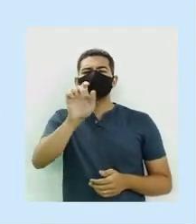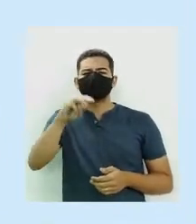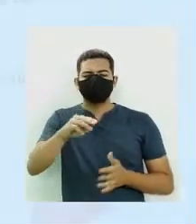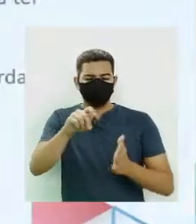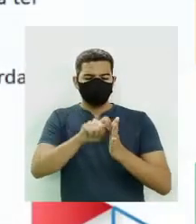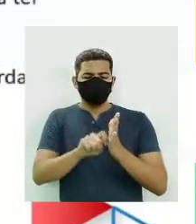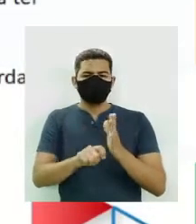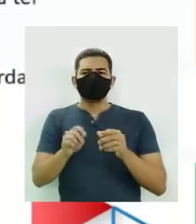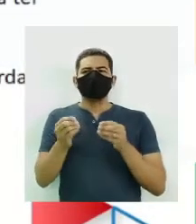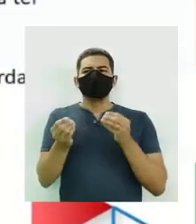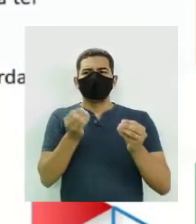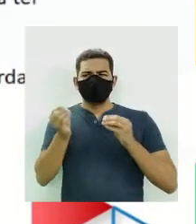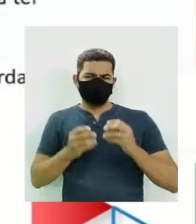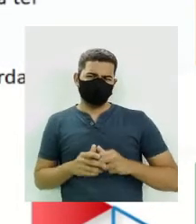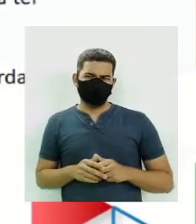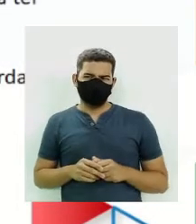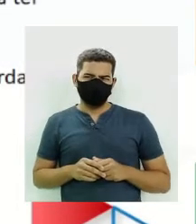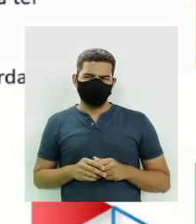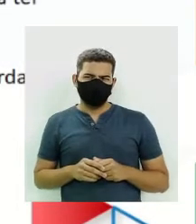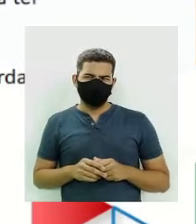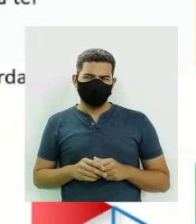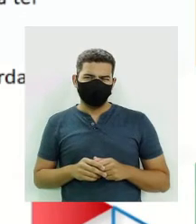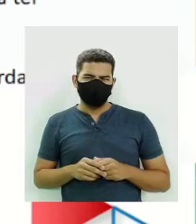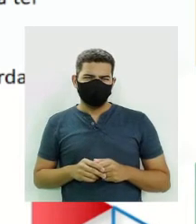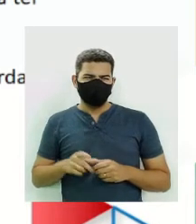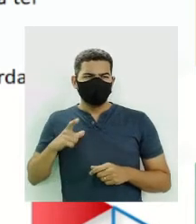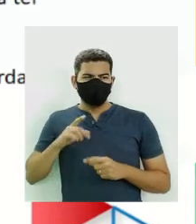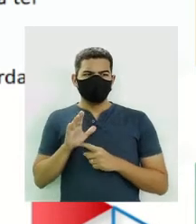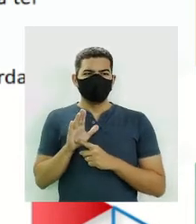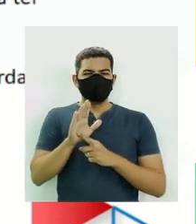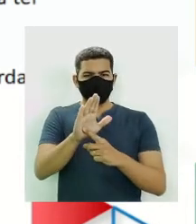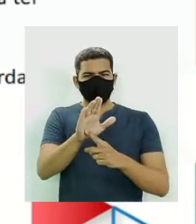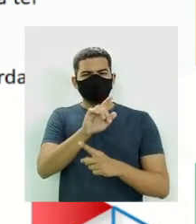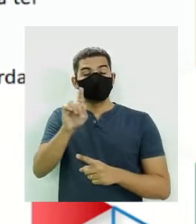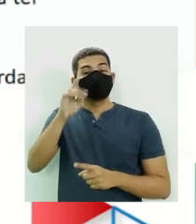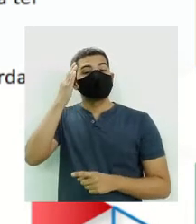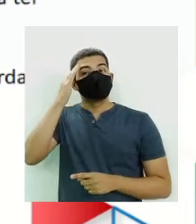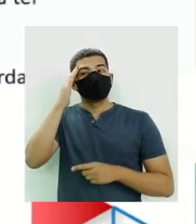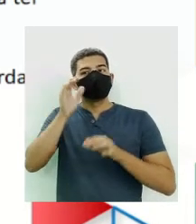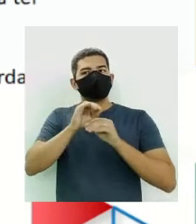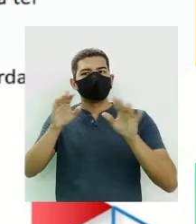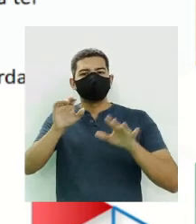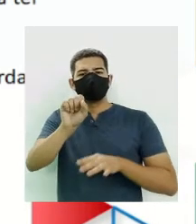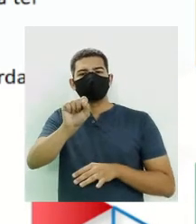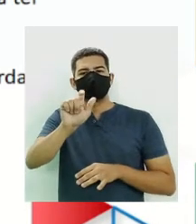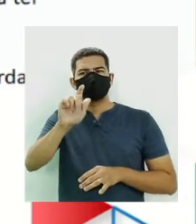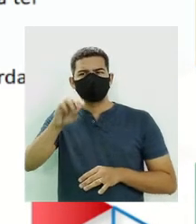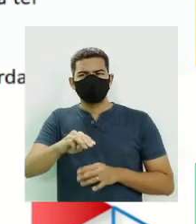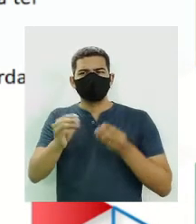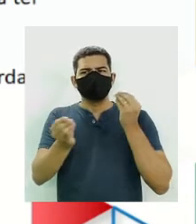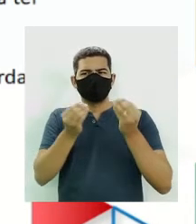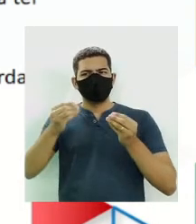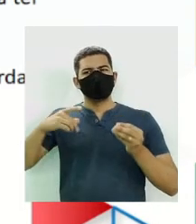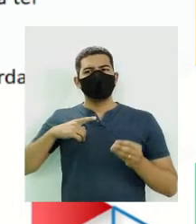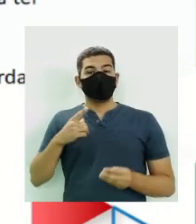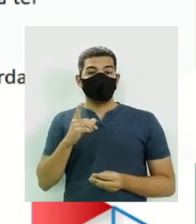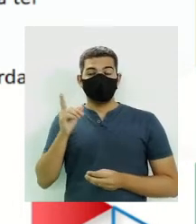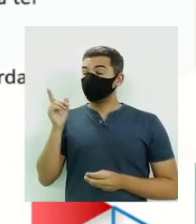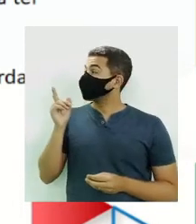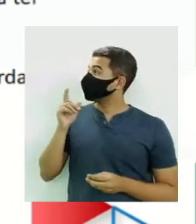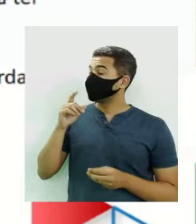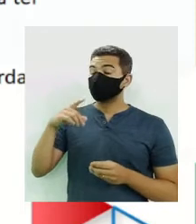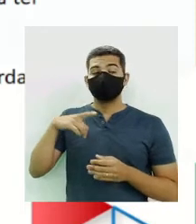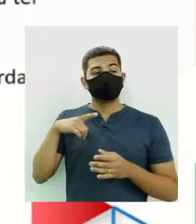lá. Antes disso, eu trouxe para vocês um exemplo, para que vocês possam entender um pouco mais o que é o slam. Eu trouxe aqui um